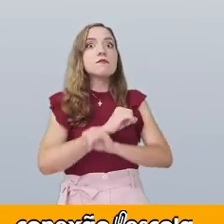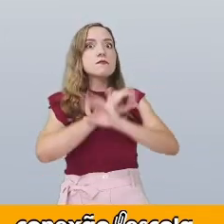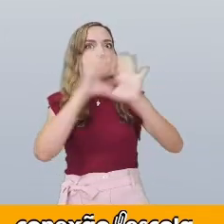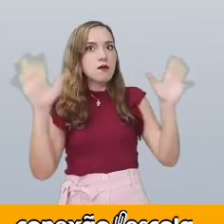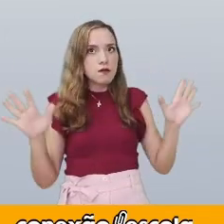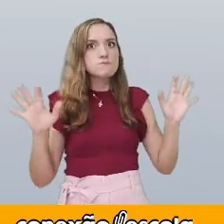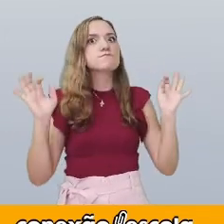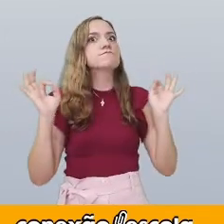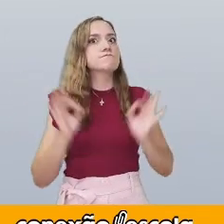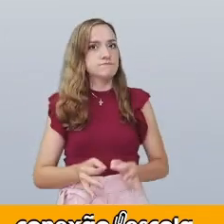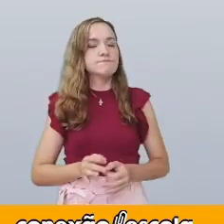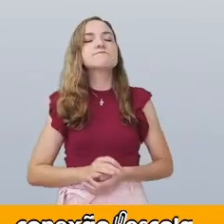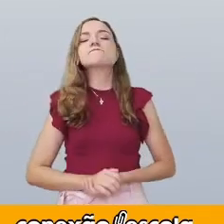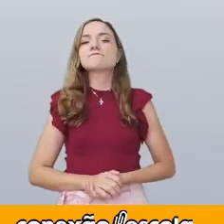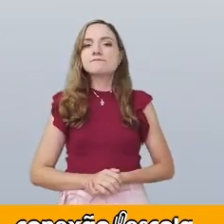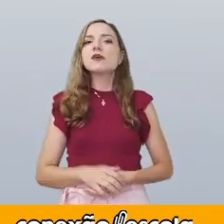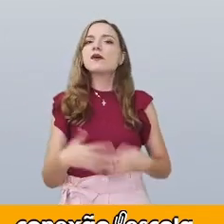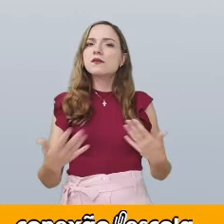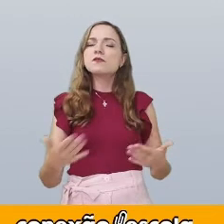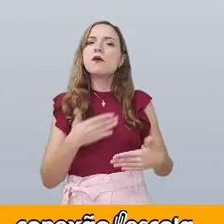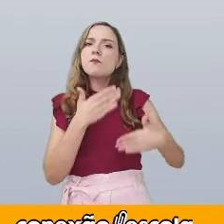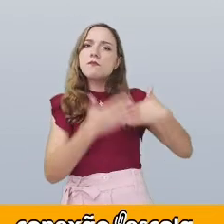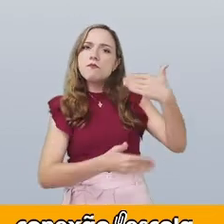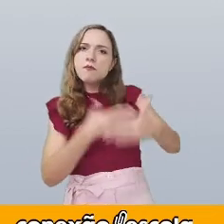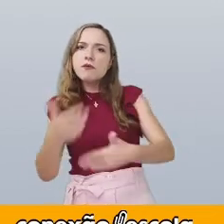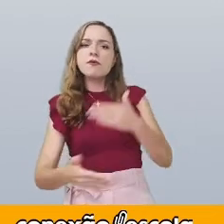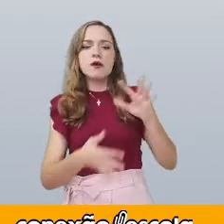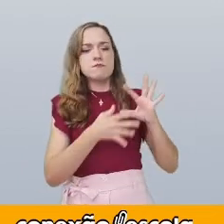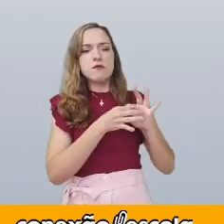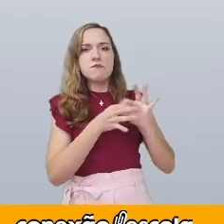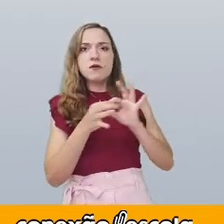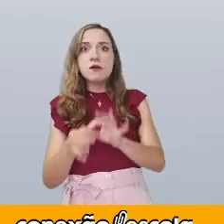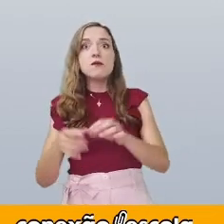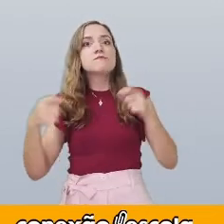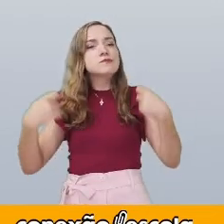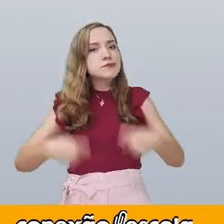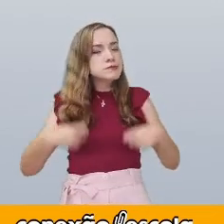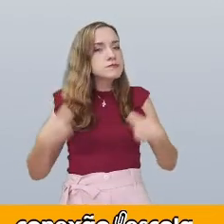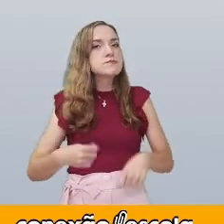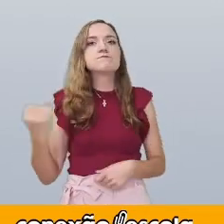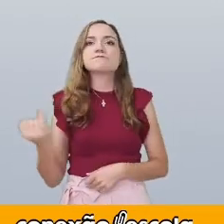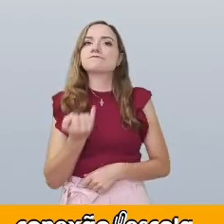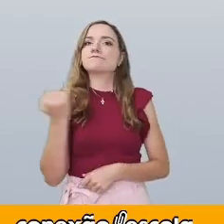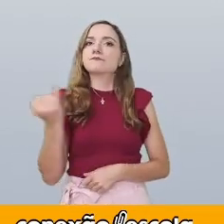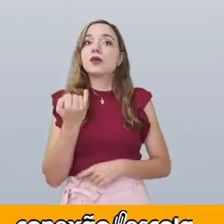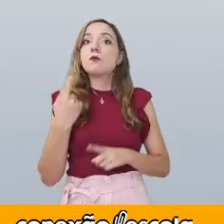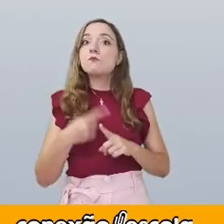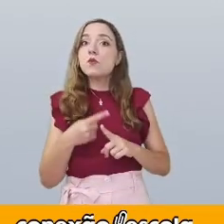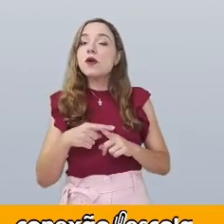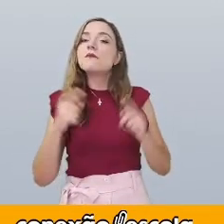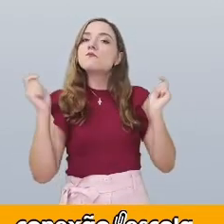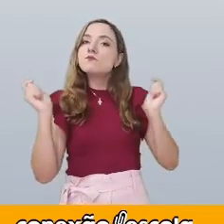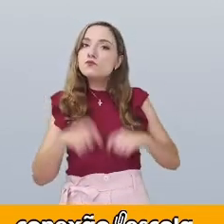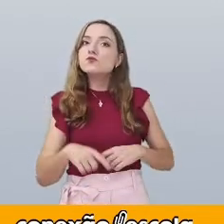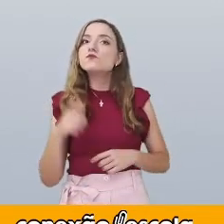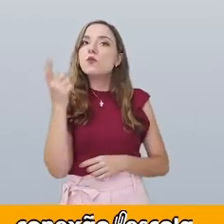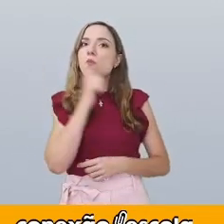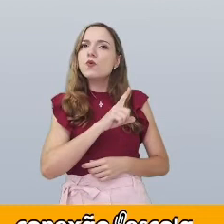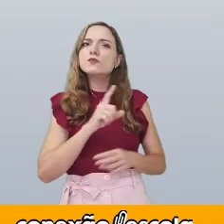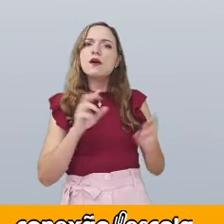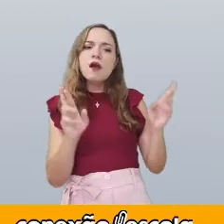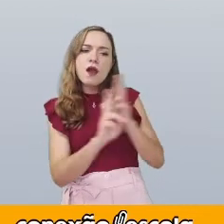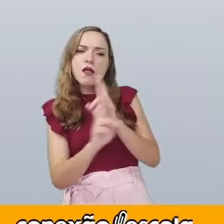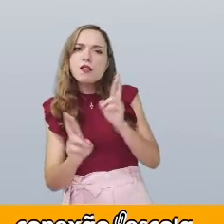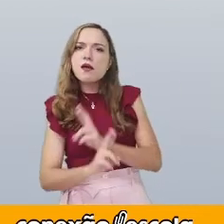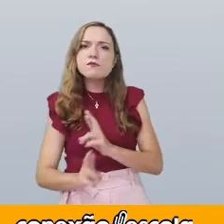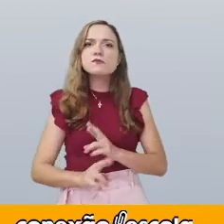amarrada. Nesse sentido, a progressão textual ela é imprescindível, pois ela possibilita a relação